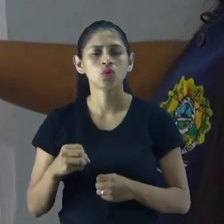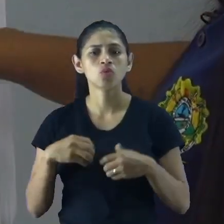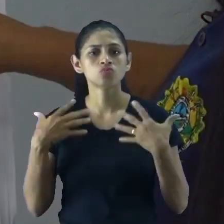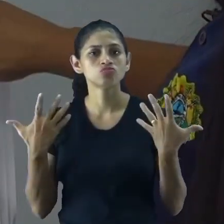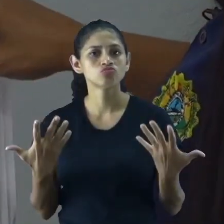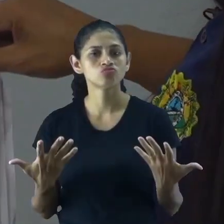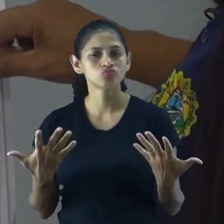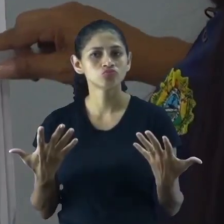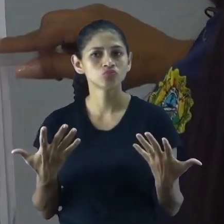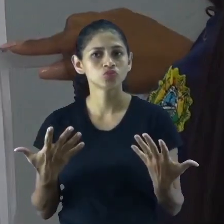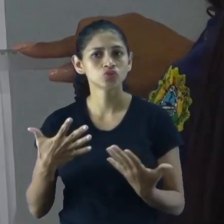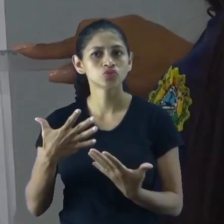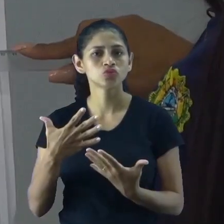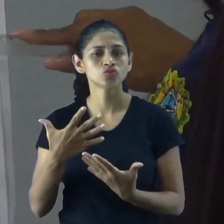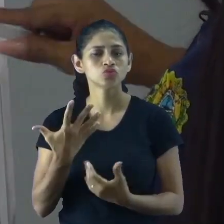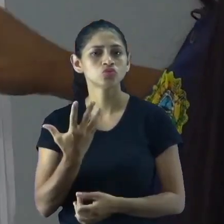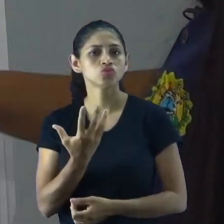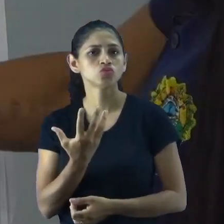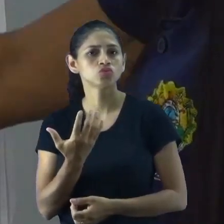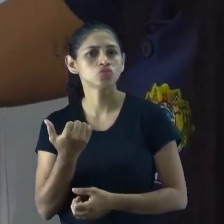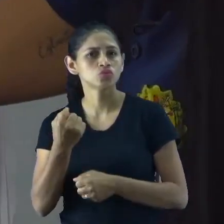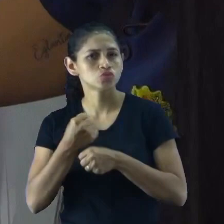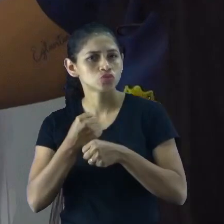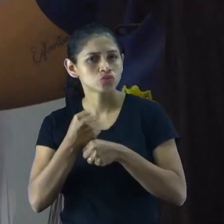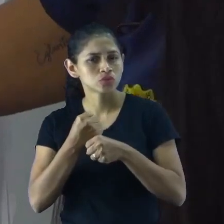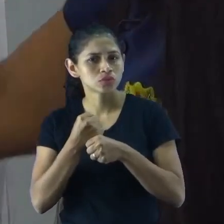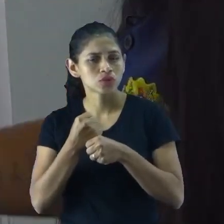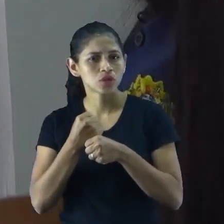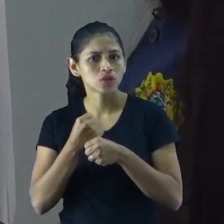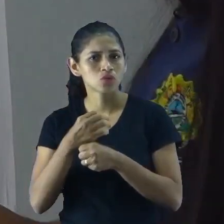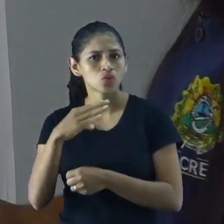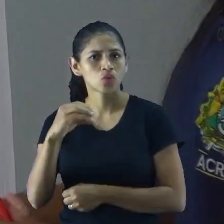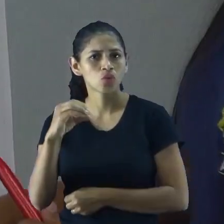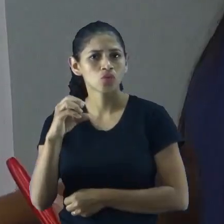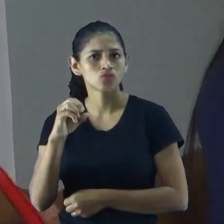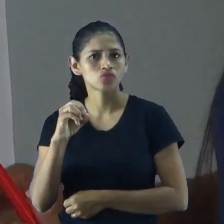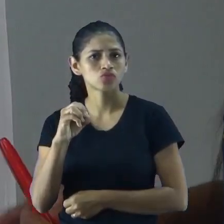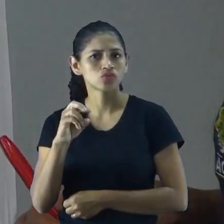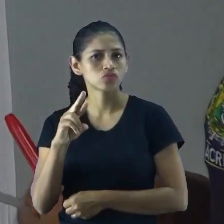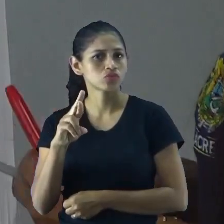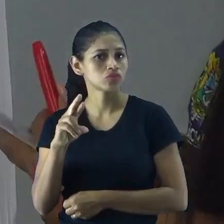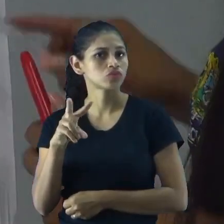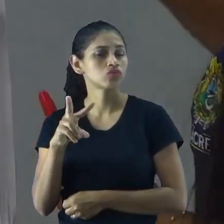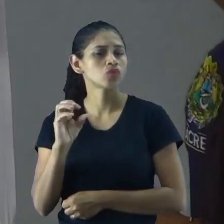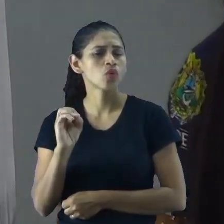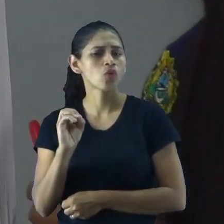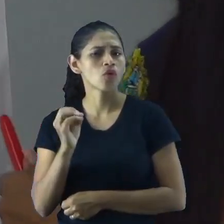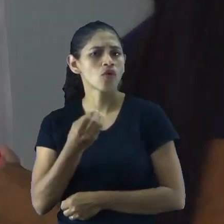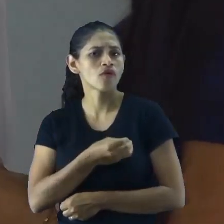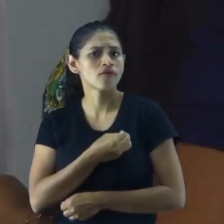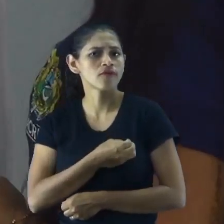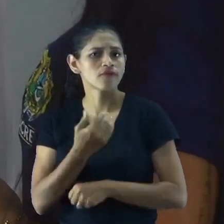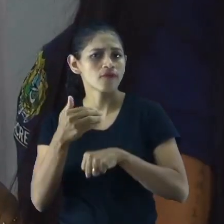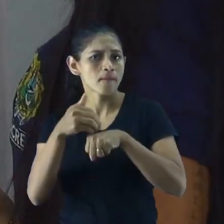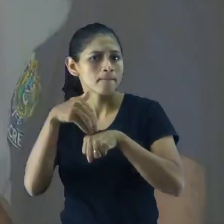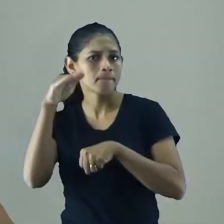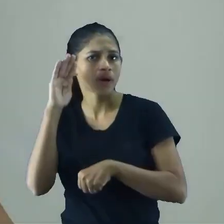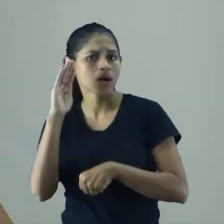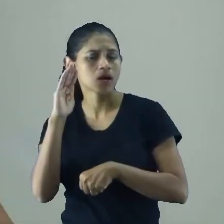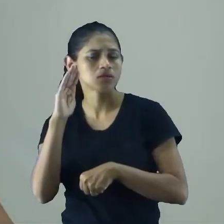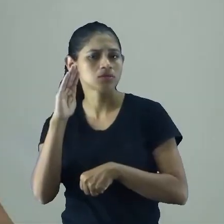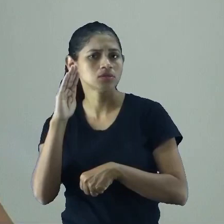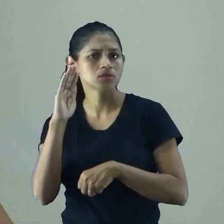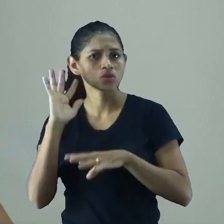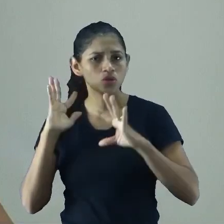anos o corvo vive mais que o leão olha só a gente pode perceber que o povo vive